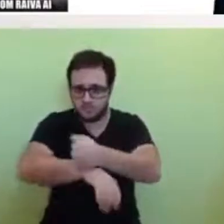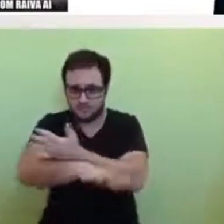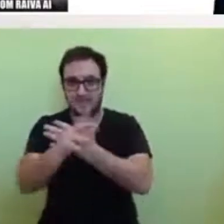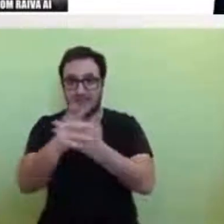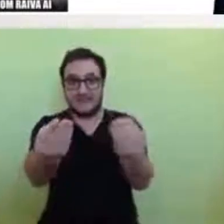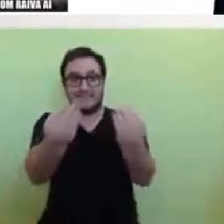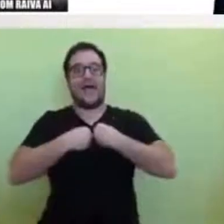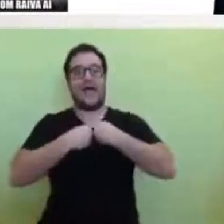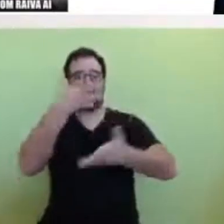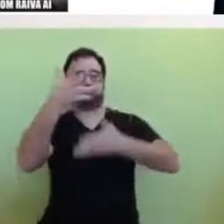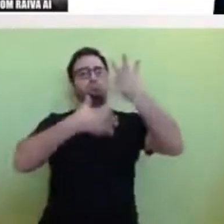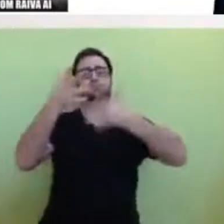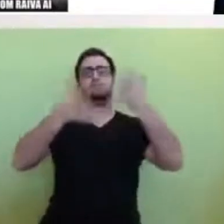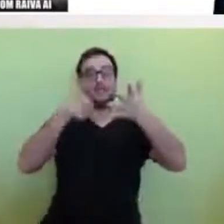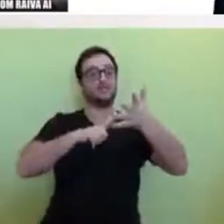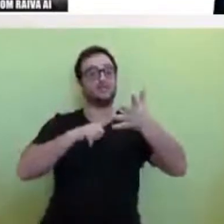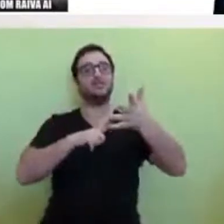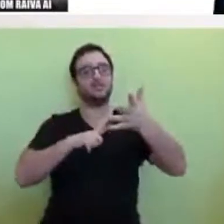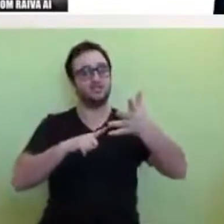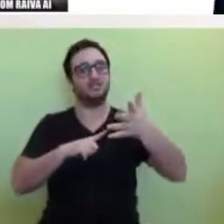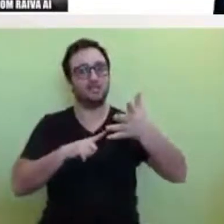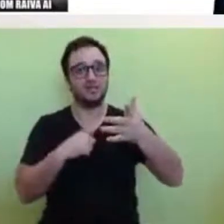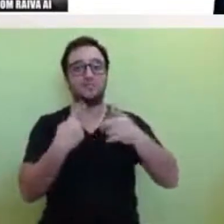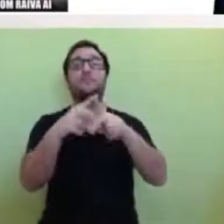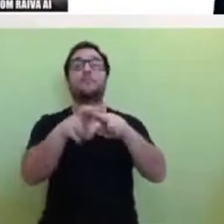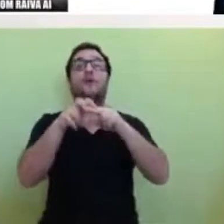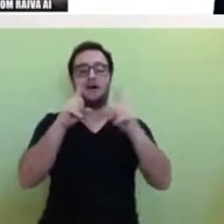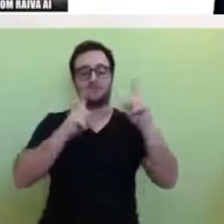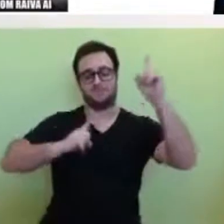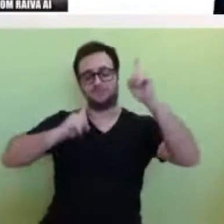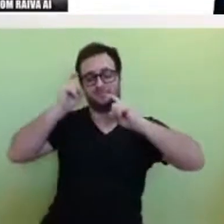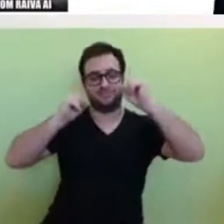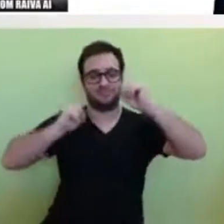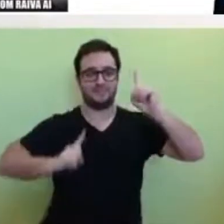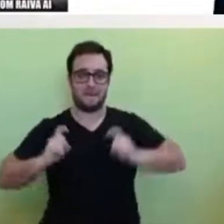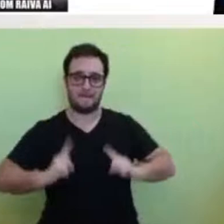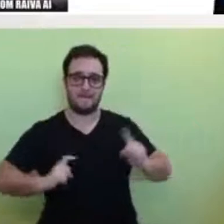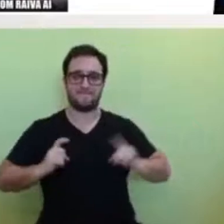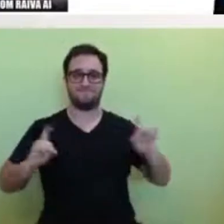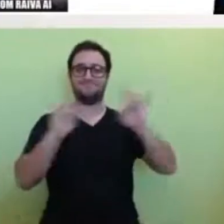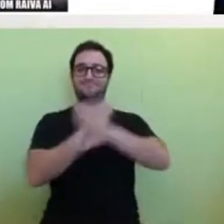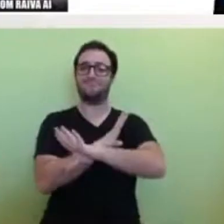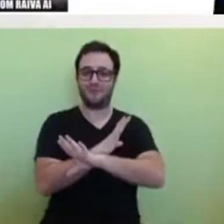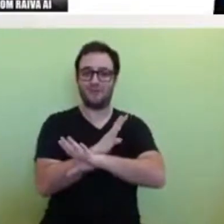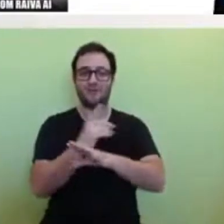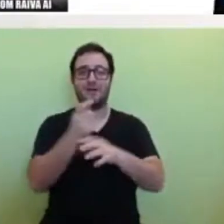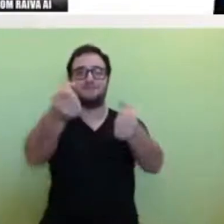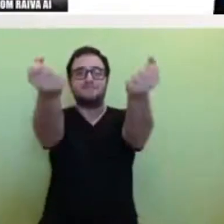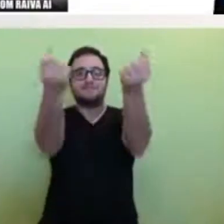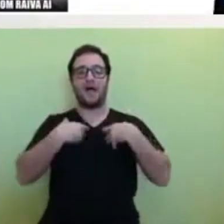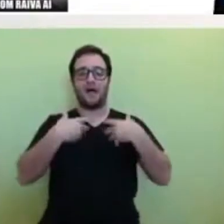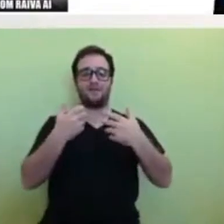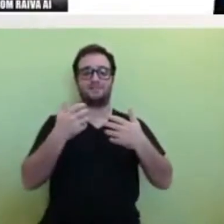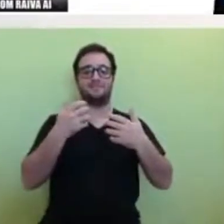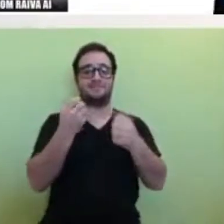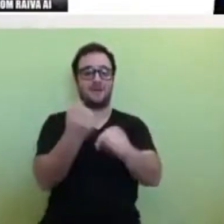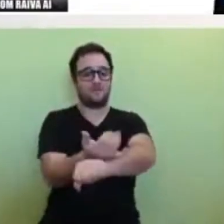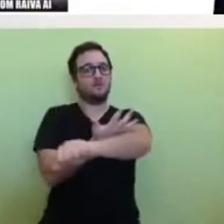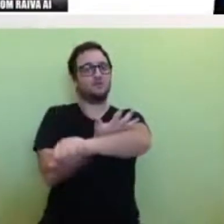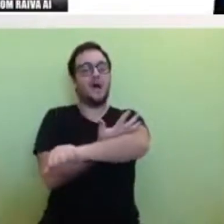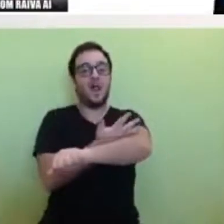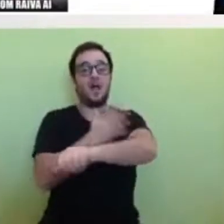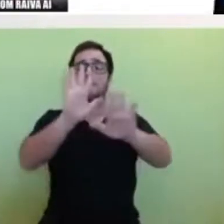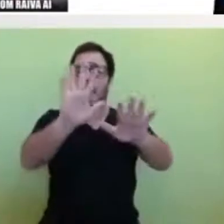expressão corporal, facial e tudo. Mas, na verdade, a escrita ela não passa sentimento, né? Ela é uma